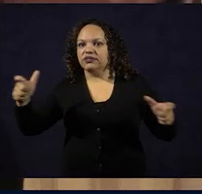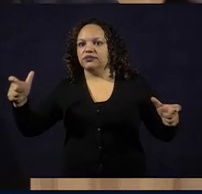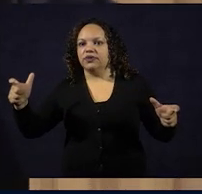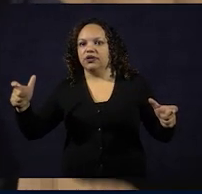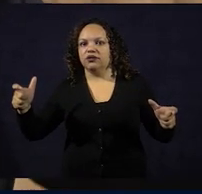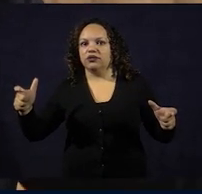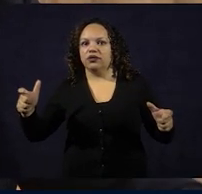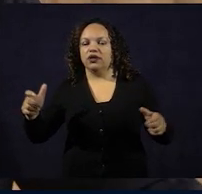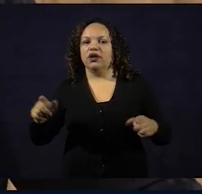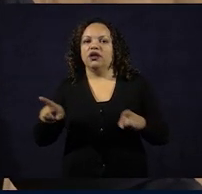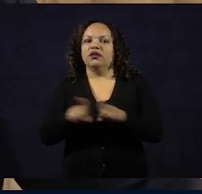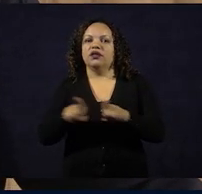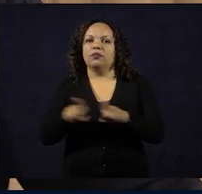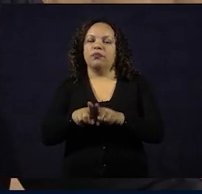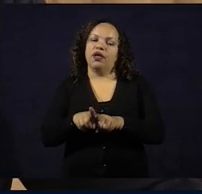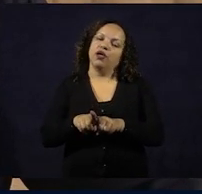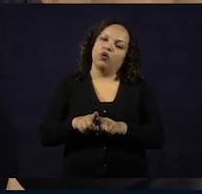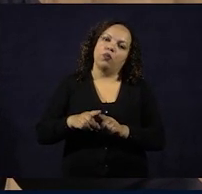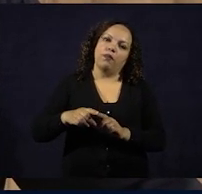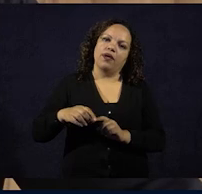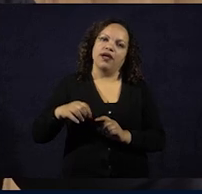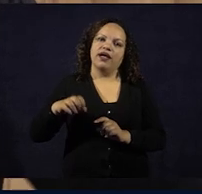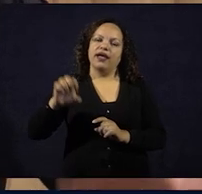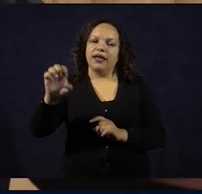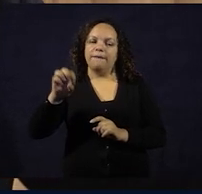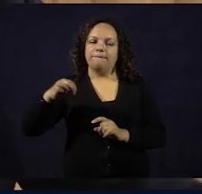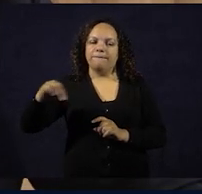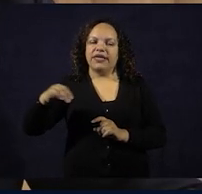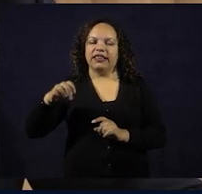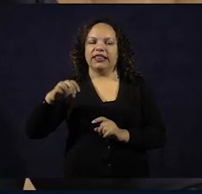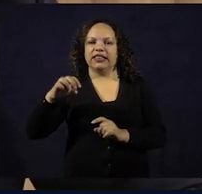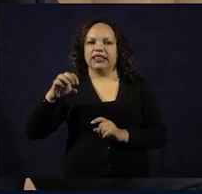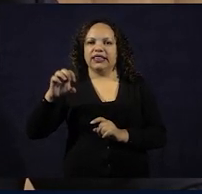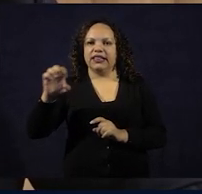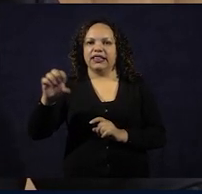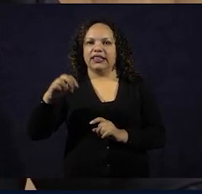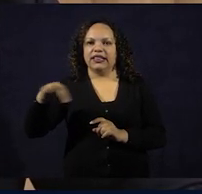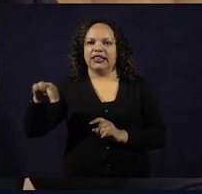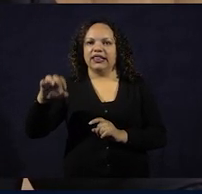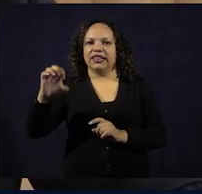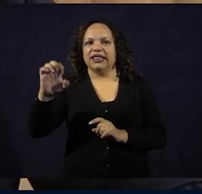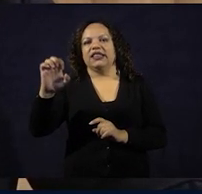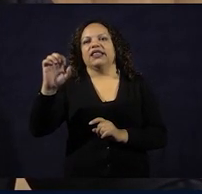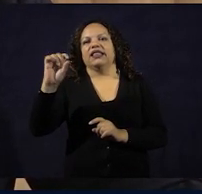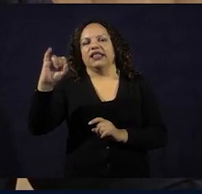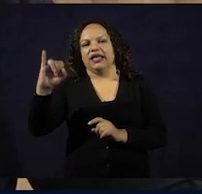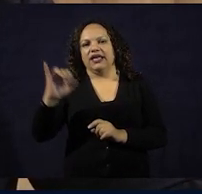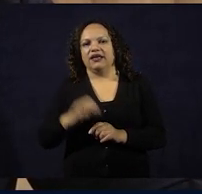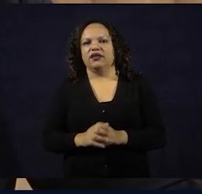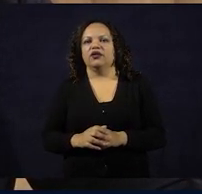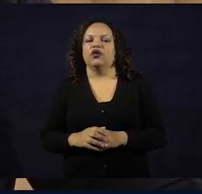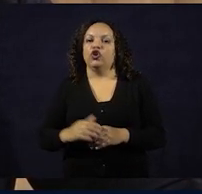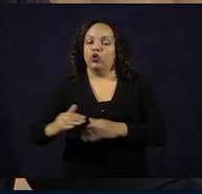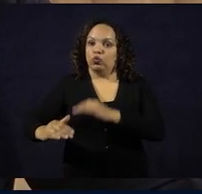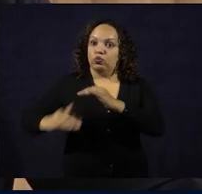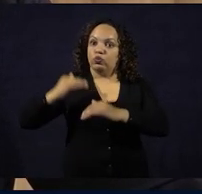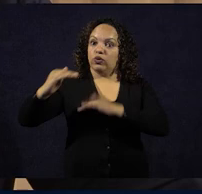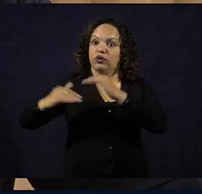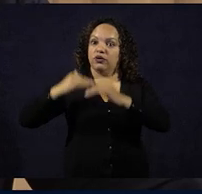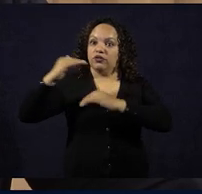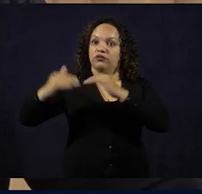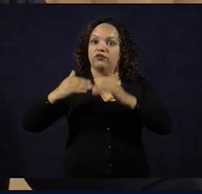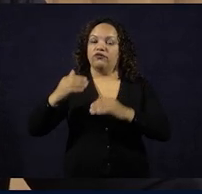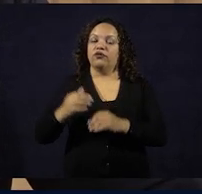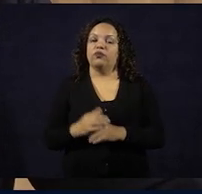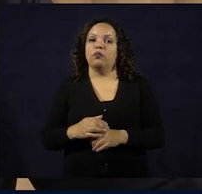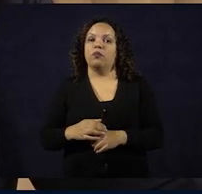atuais como o primeiro Eminem da história da empresa Então esse crescimento também só foi possível aí com a questão